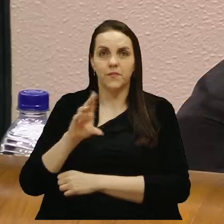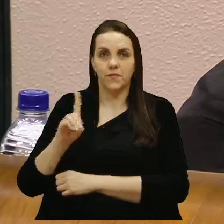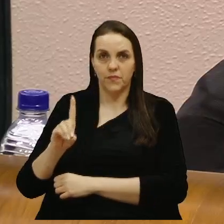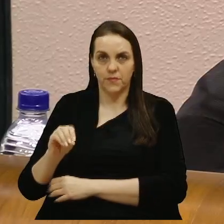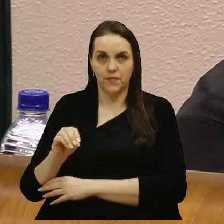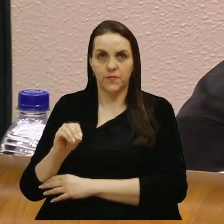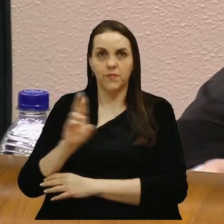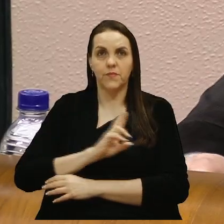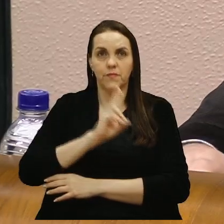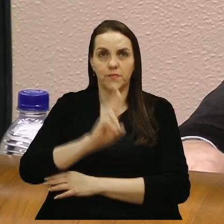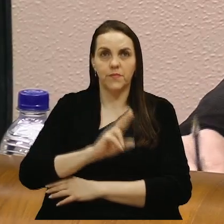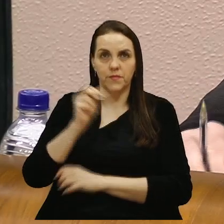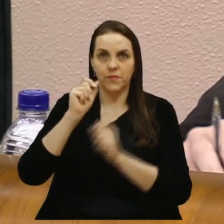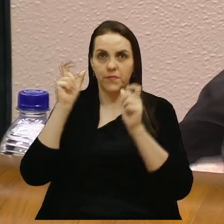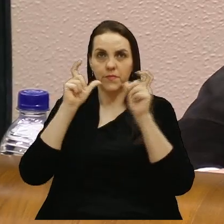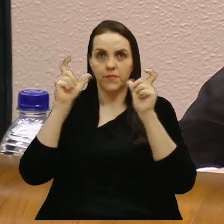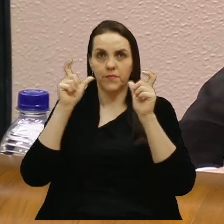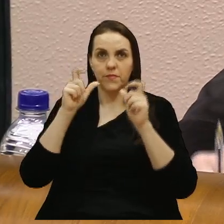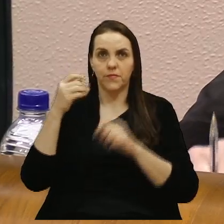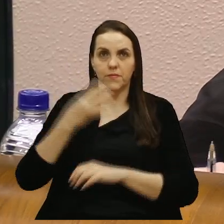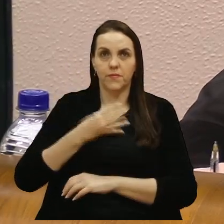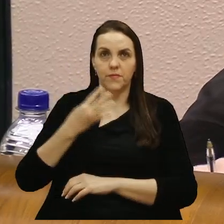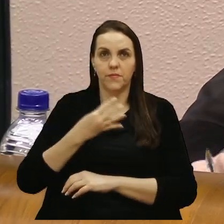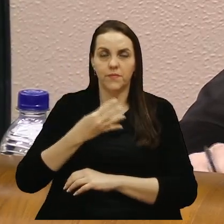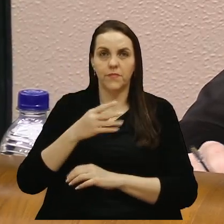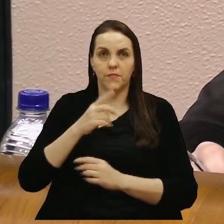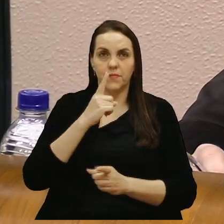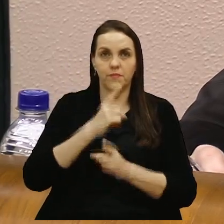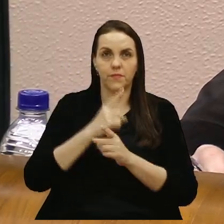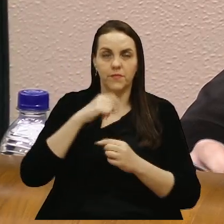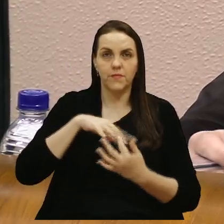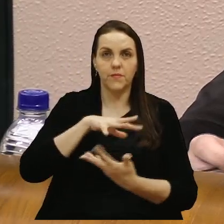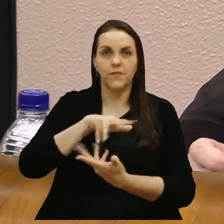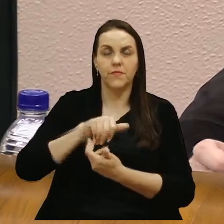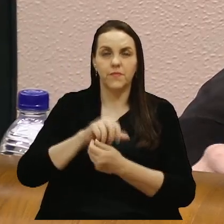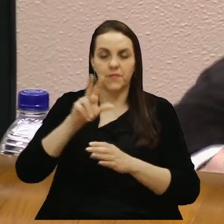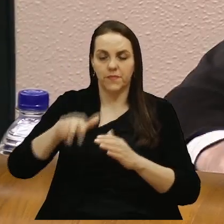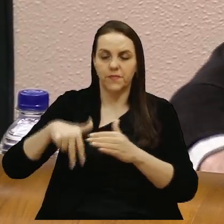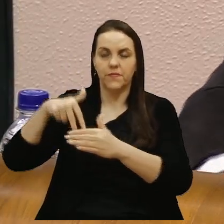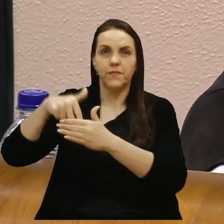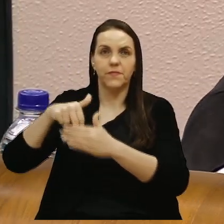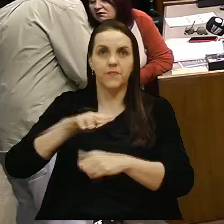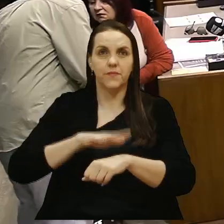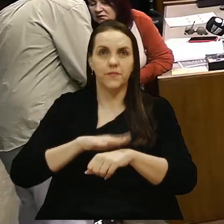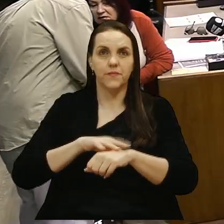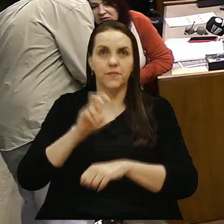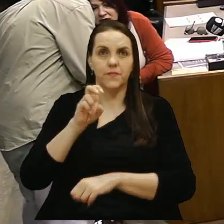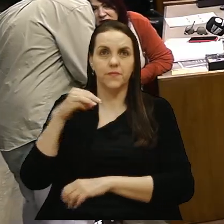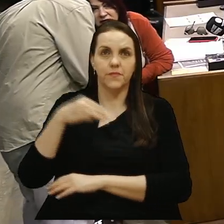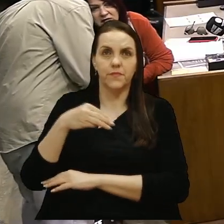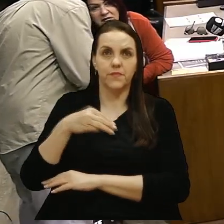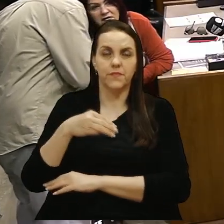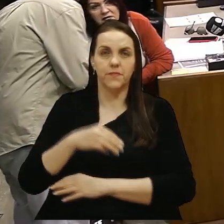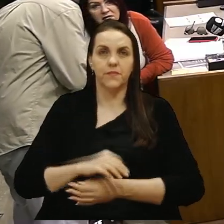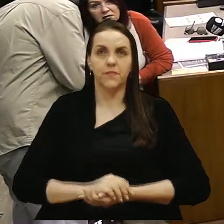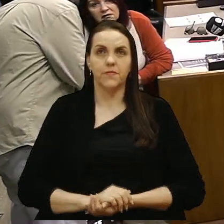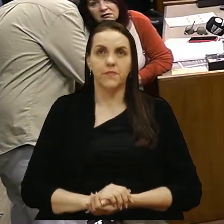Quarta Cruzada Internacional até a tribuna para a manifestação pelo tempo de 5 minutos.